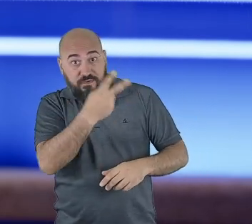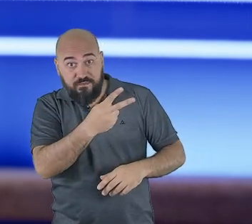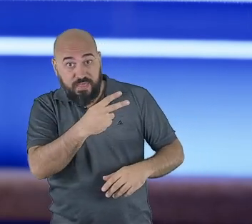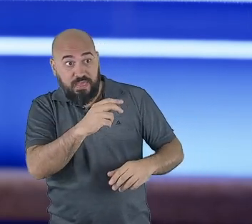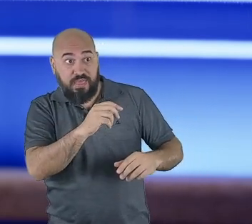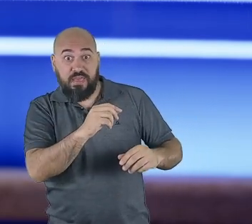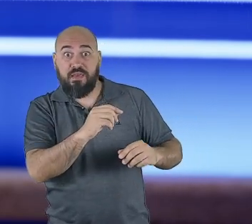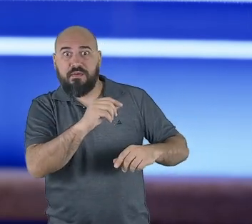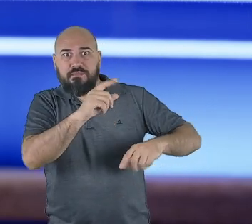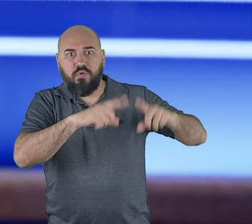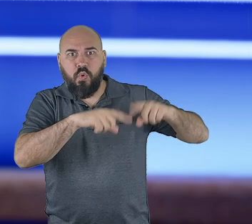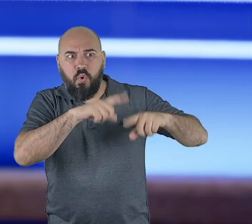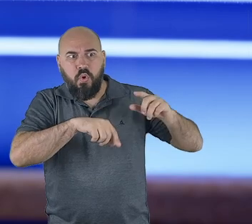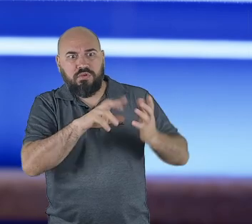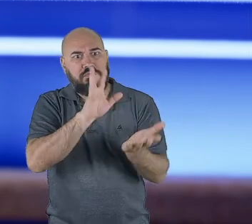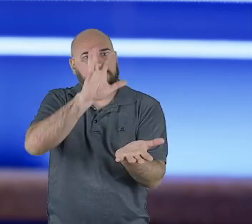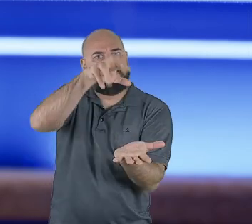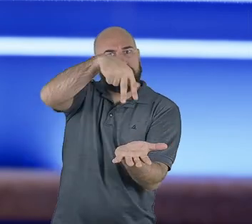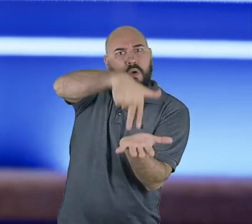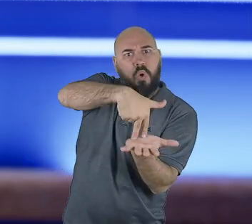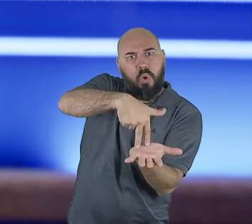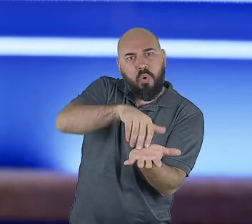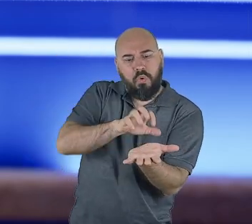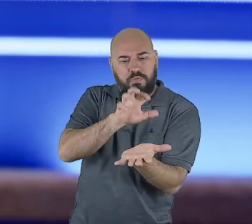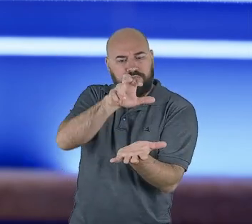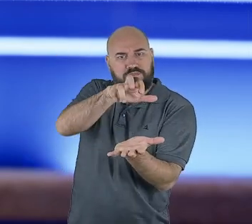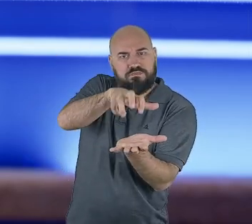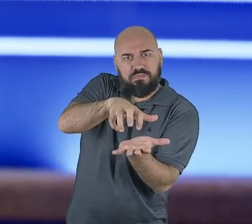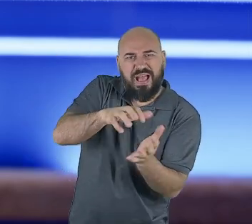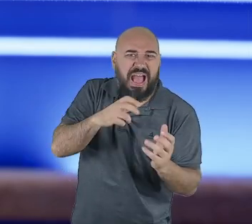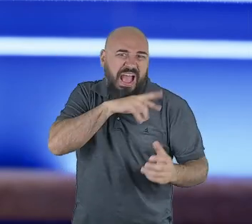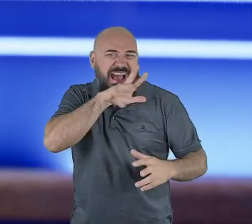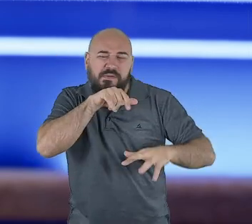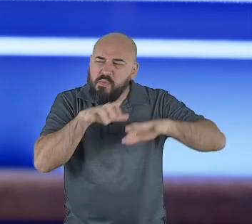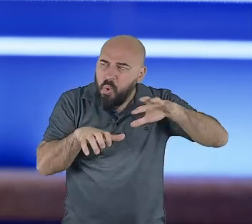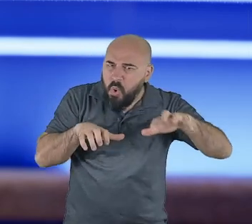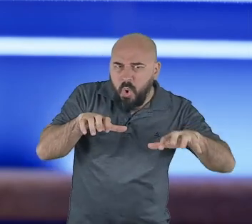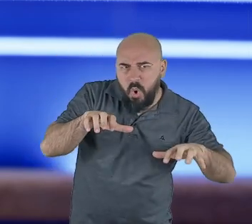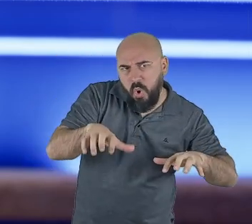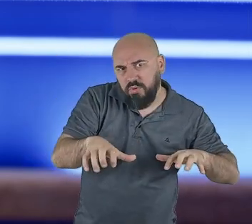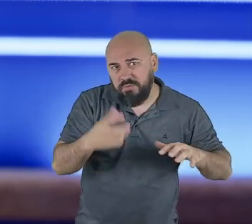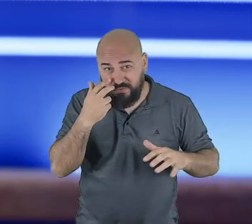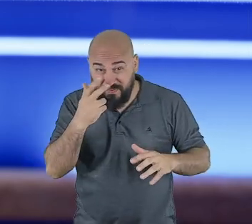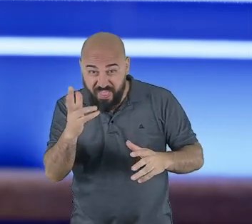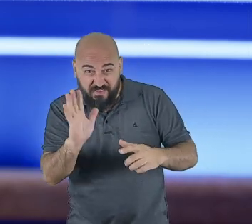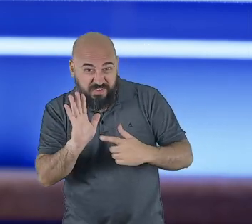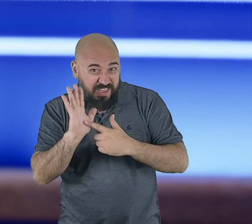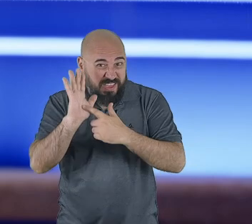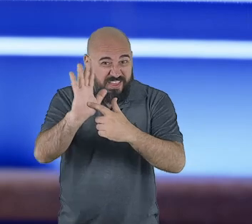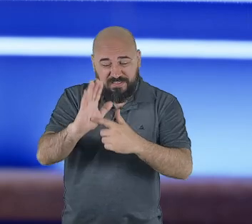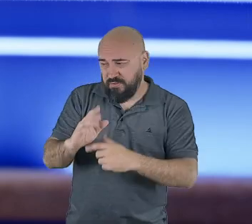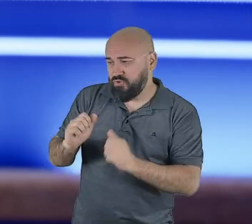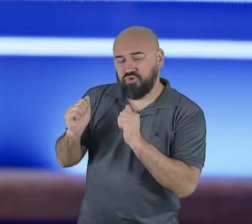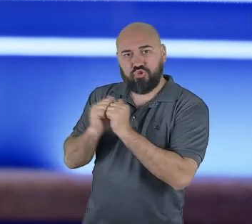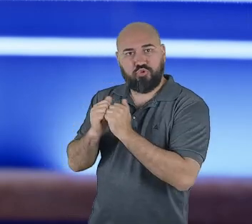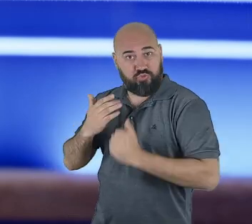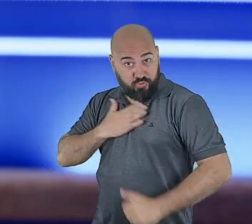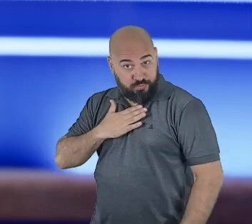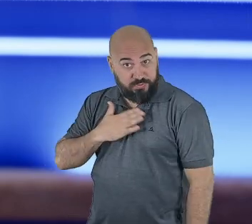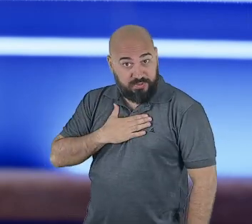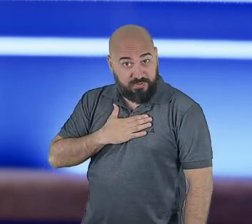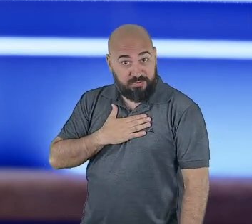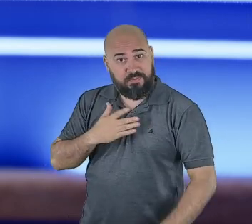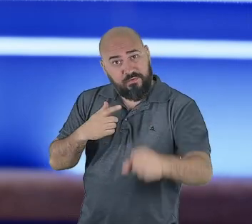ver realidade aumentada. É isso mesmo, os símbolos das profecias vão dividir o cenário comigo para facilitar a